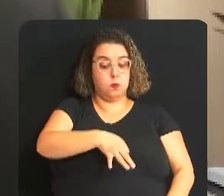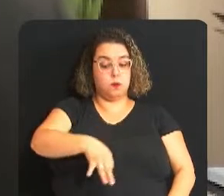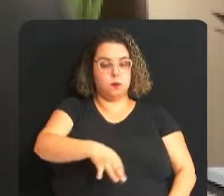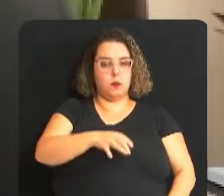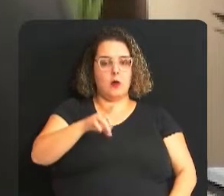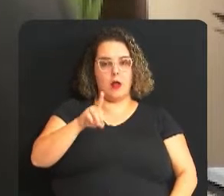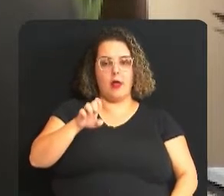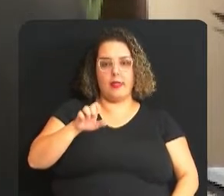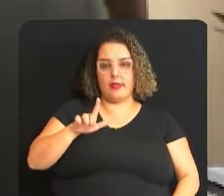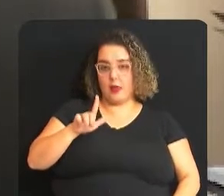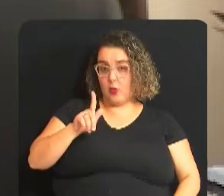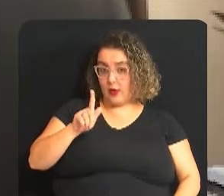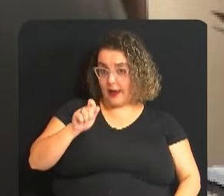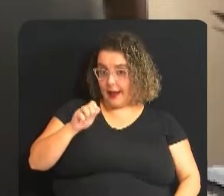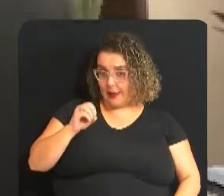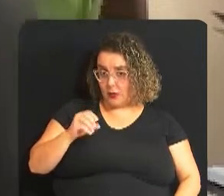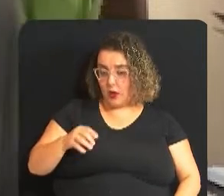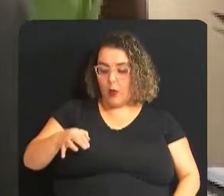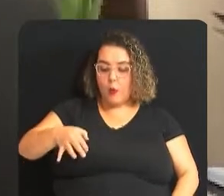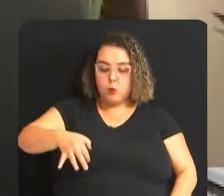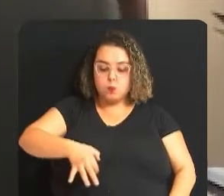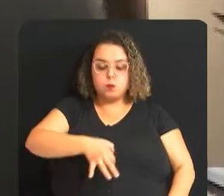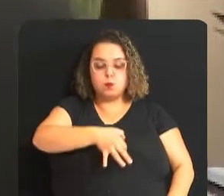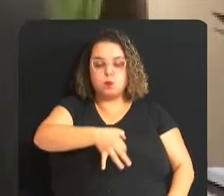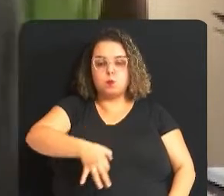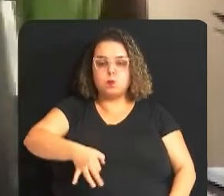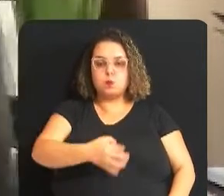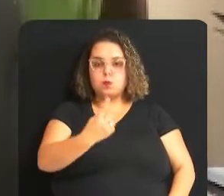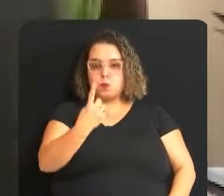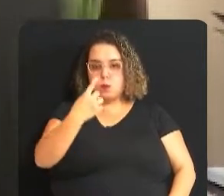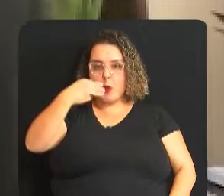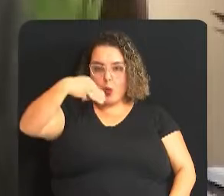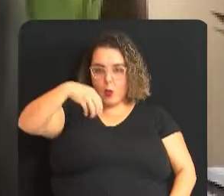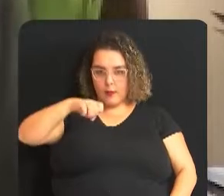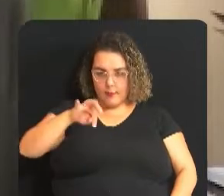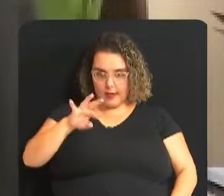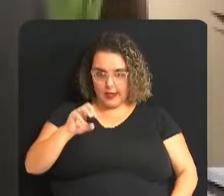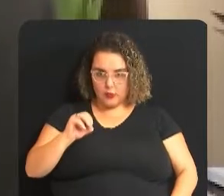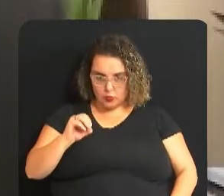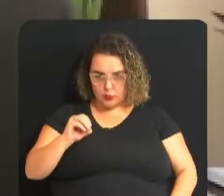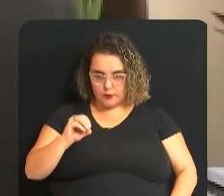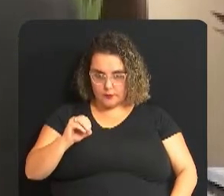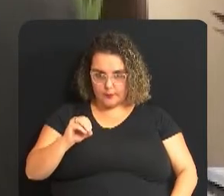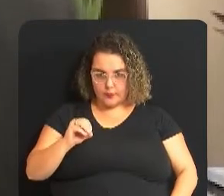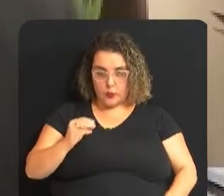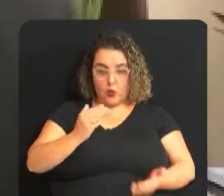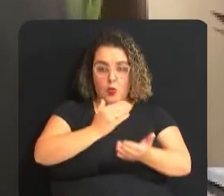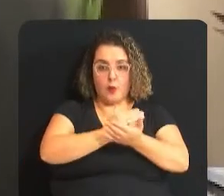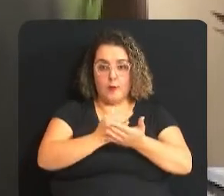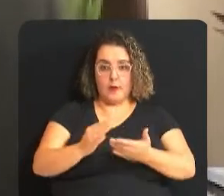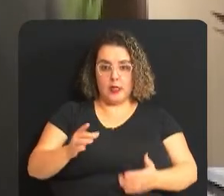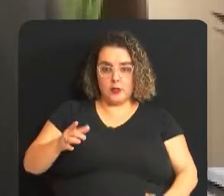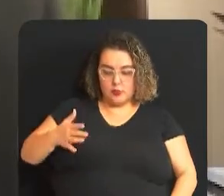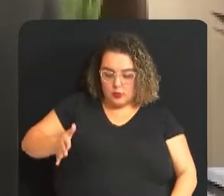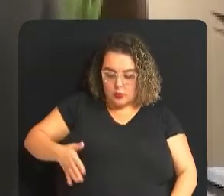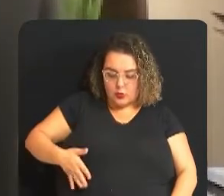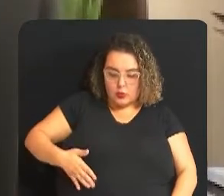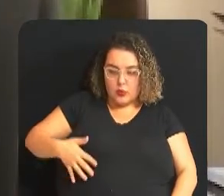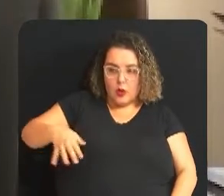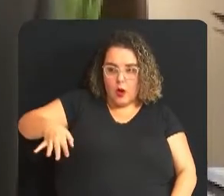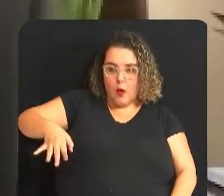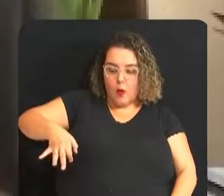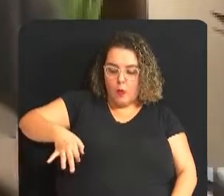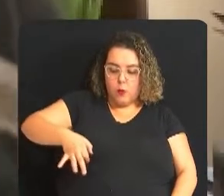grosso. O intestino grosso ele tem mais ou menos 1 metro de tamanho. Ele começa do meu lado direito aqui, sobe